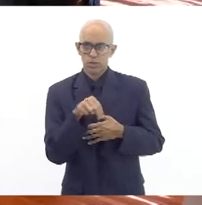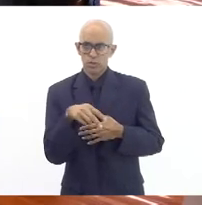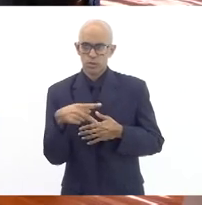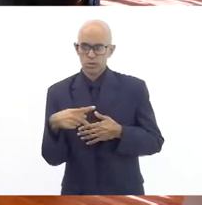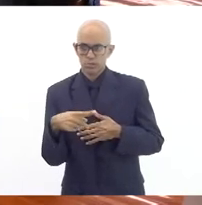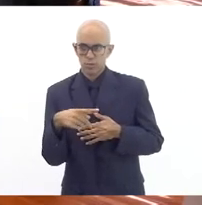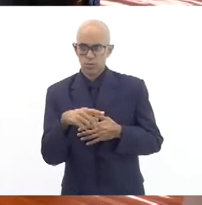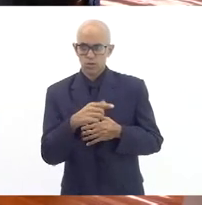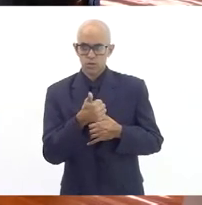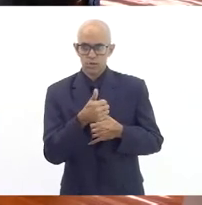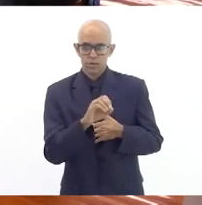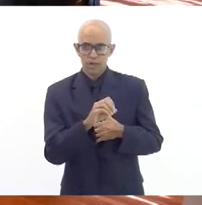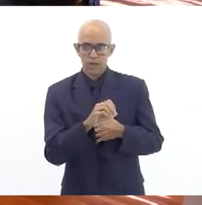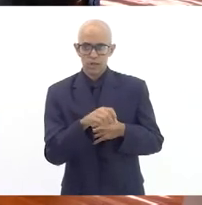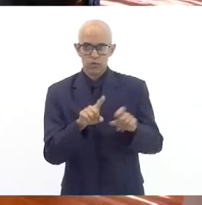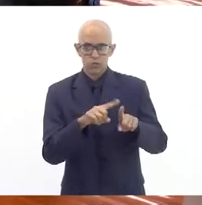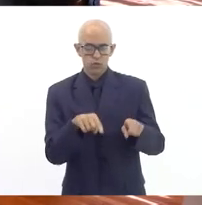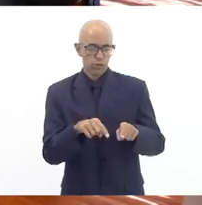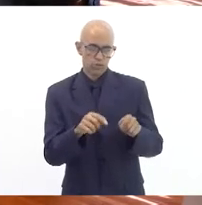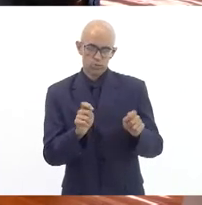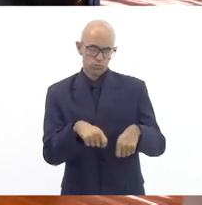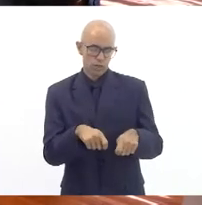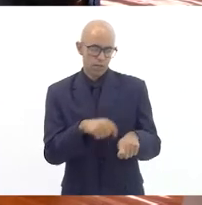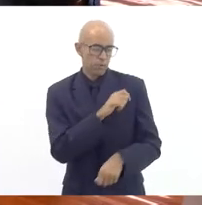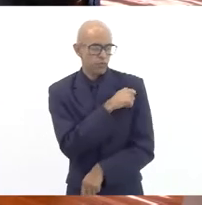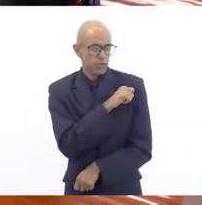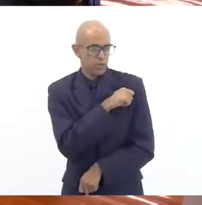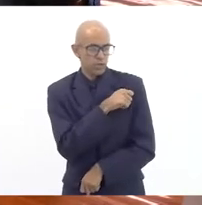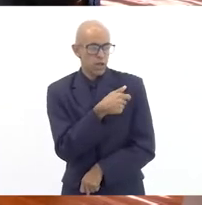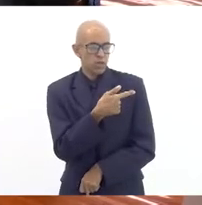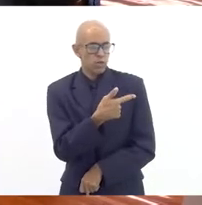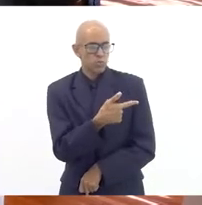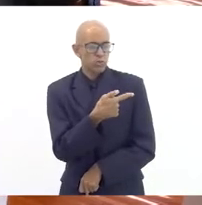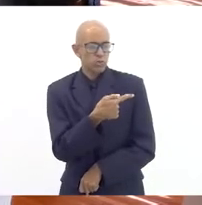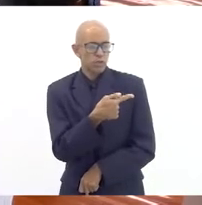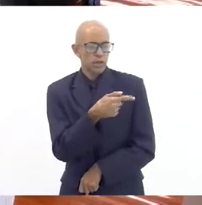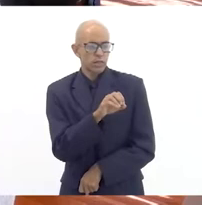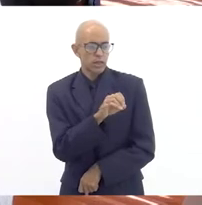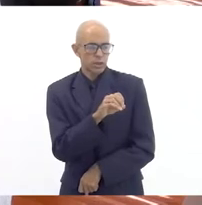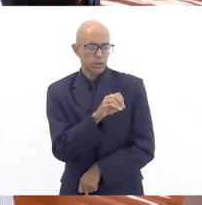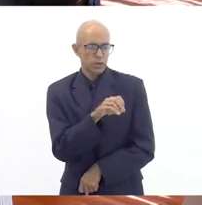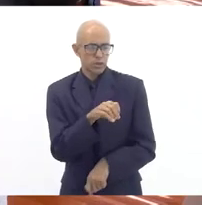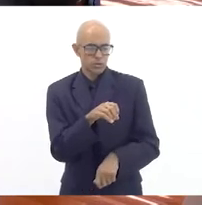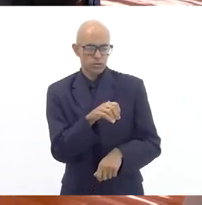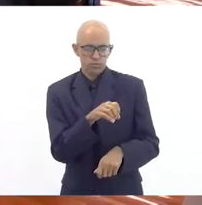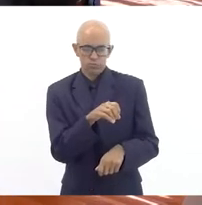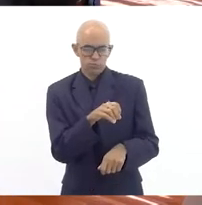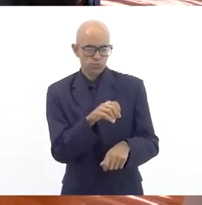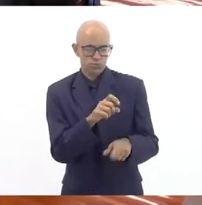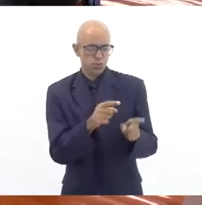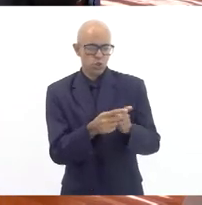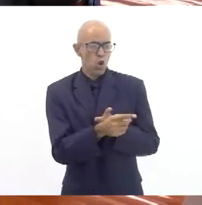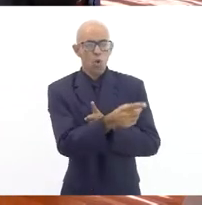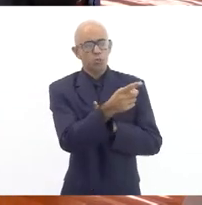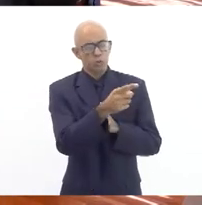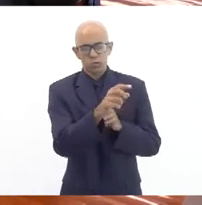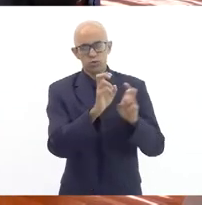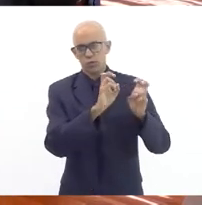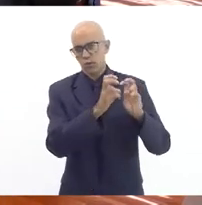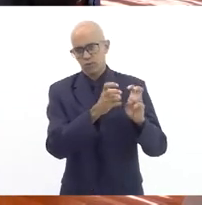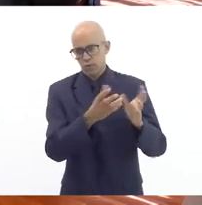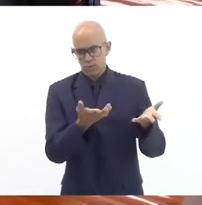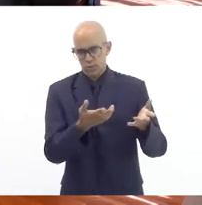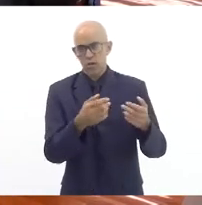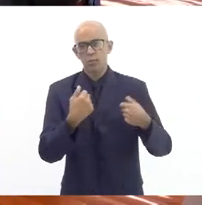condição de fiscalizar 270 quilômetros de ferrovia. A Getran tem que ter concurso público para que possa ser